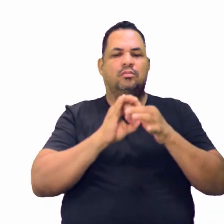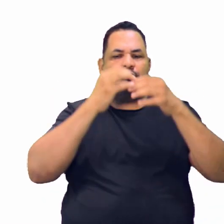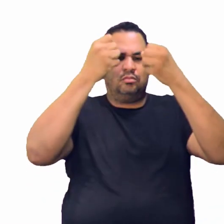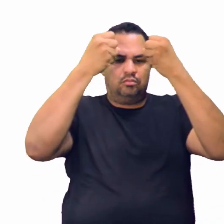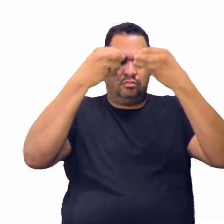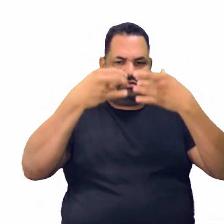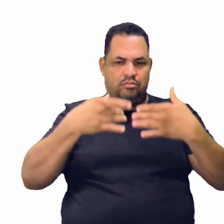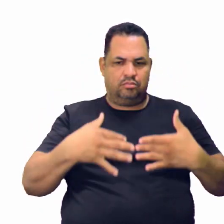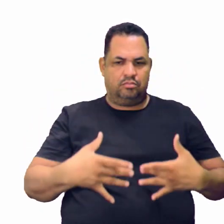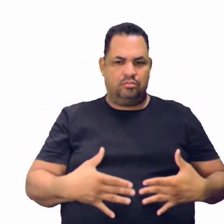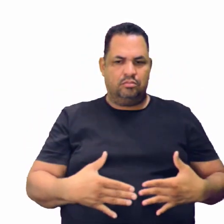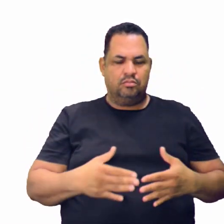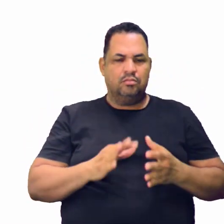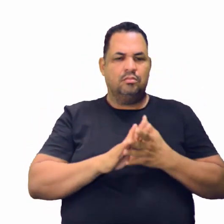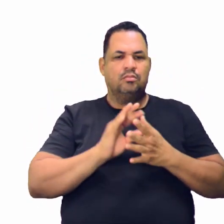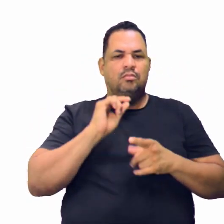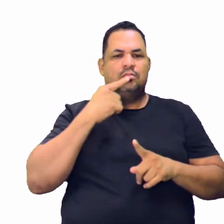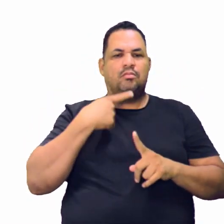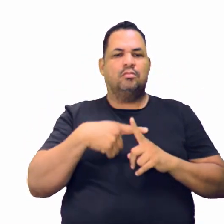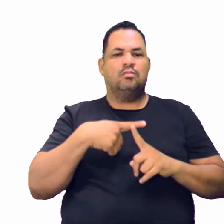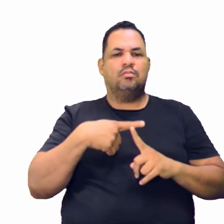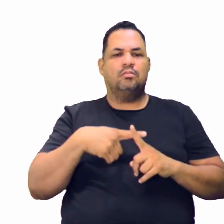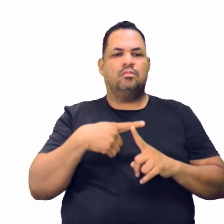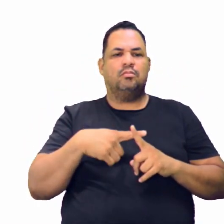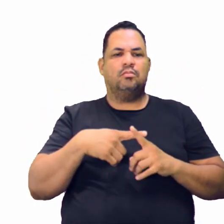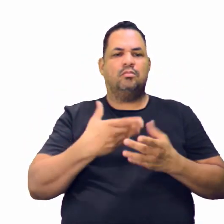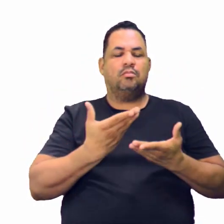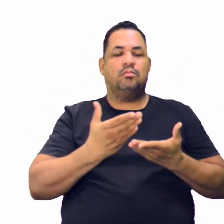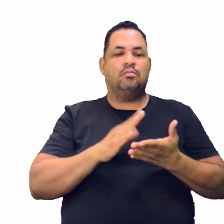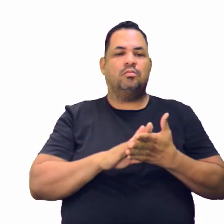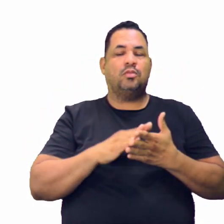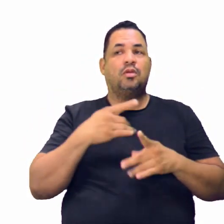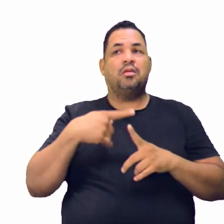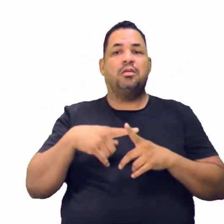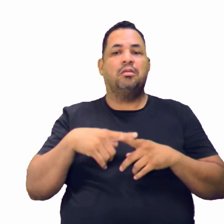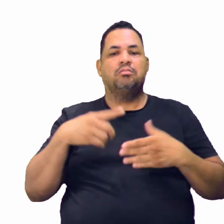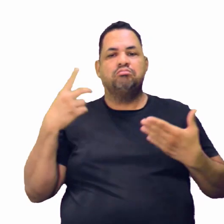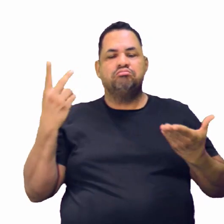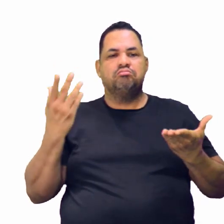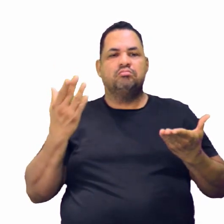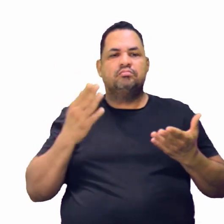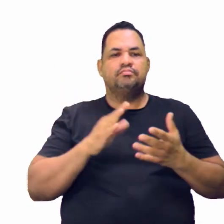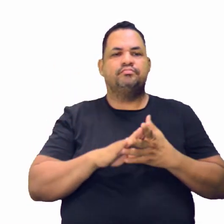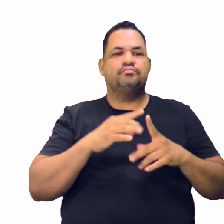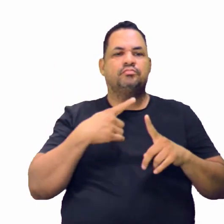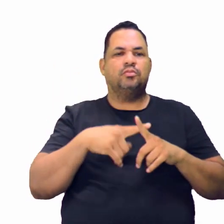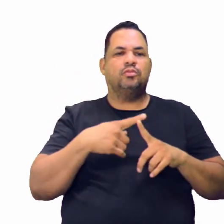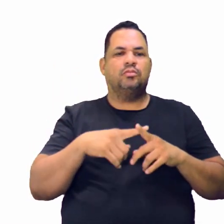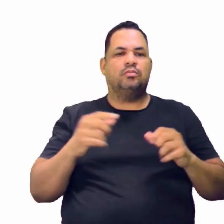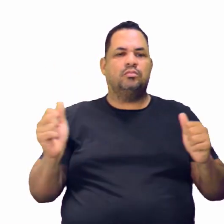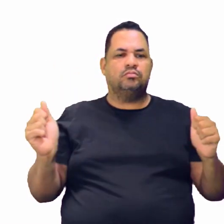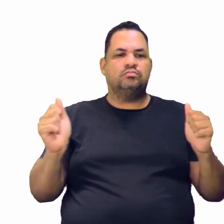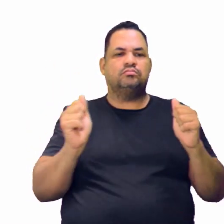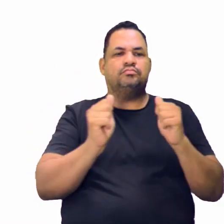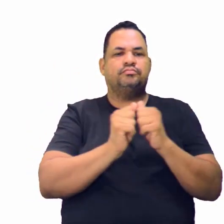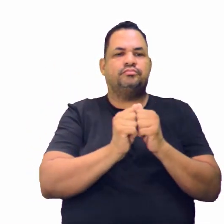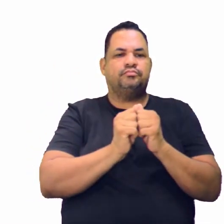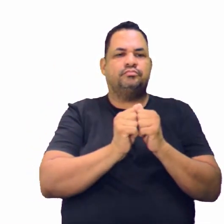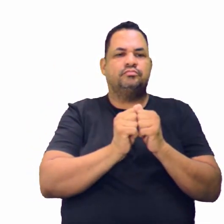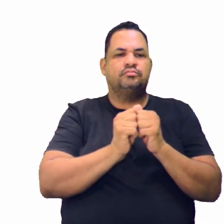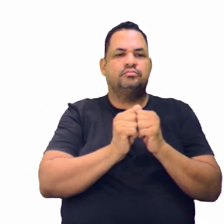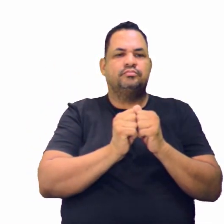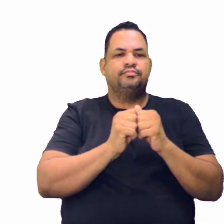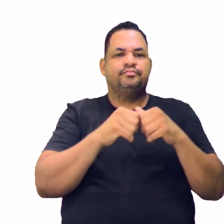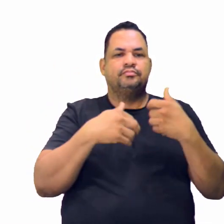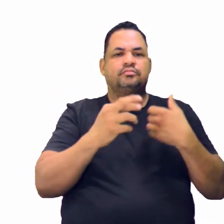explicativa, porque você está explicando o porquê de algo, né? O motivo. Então tem que ser porquê junto, tá certo?